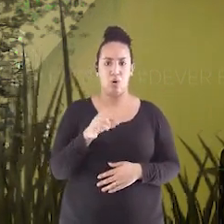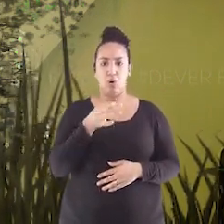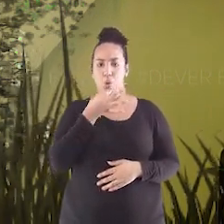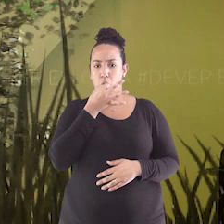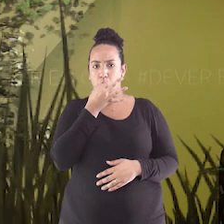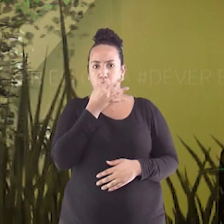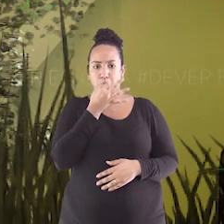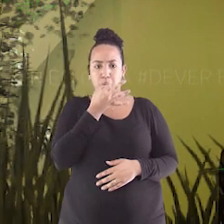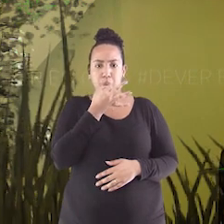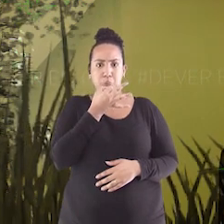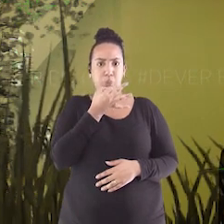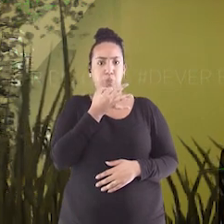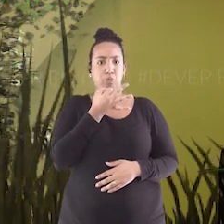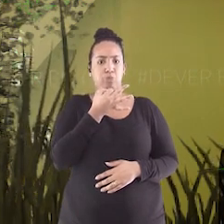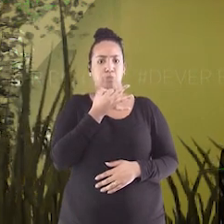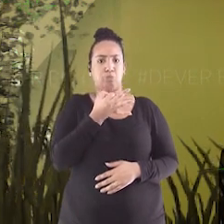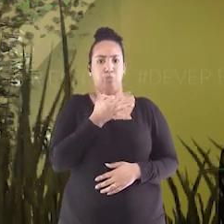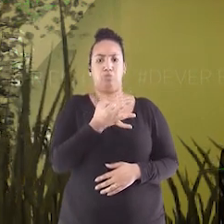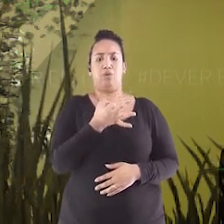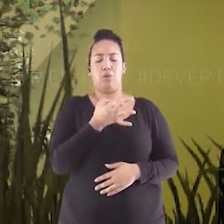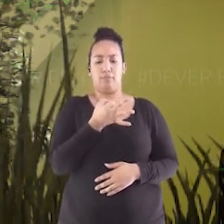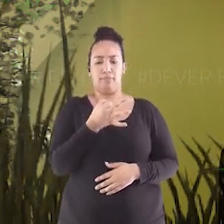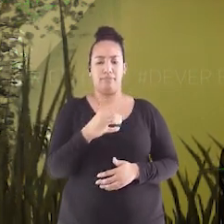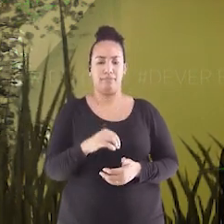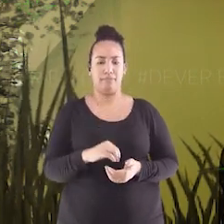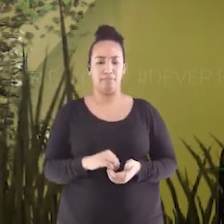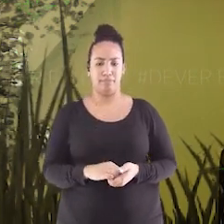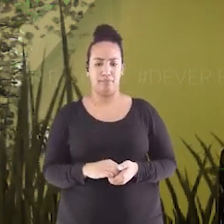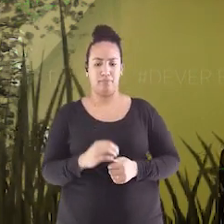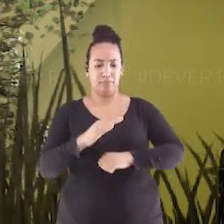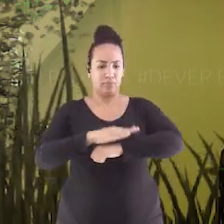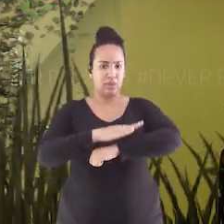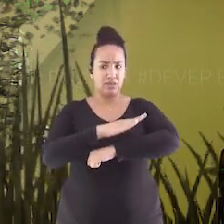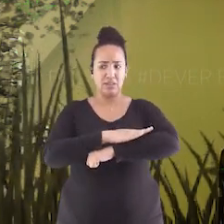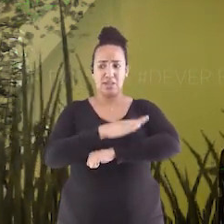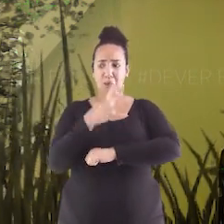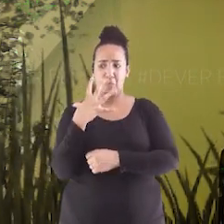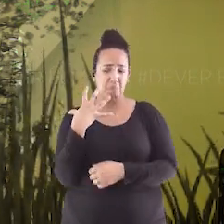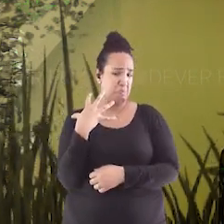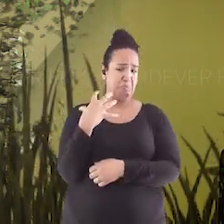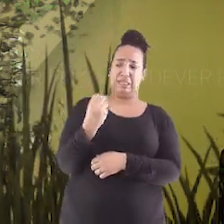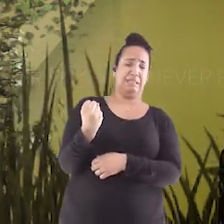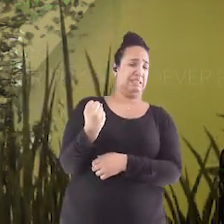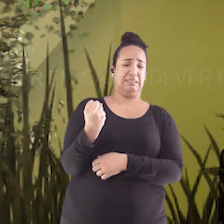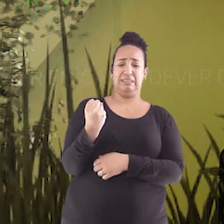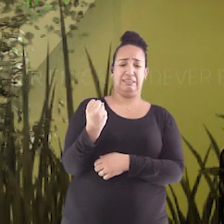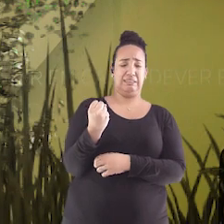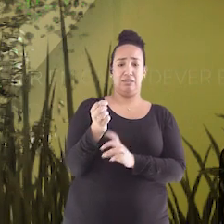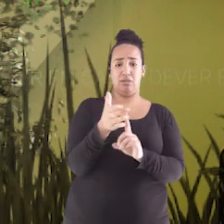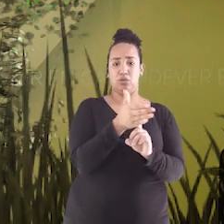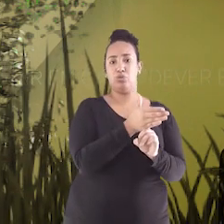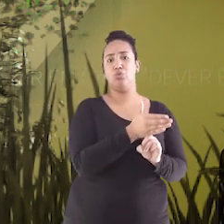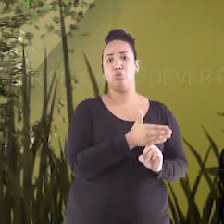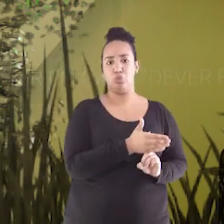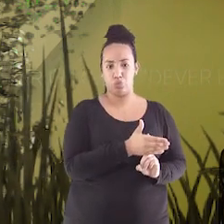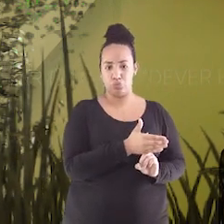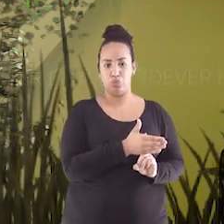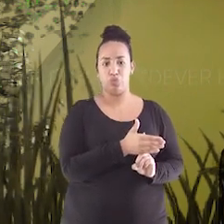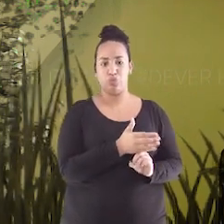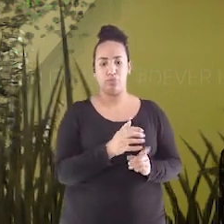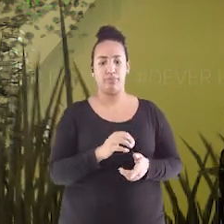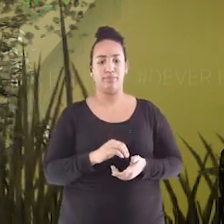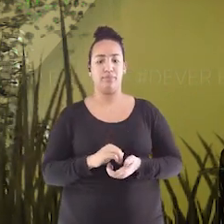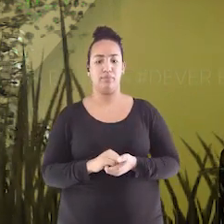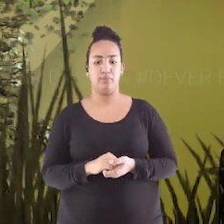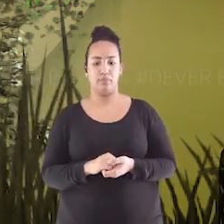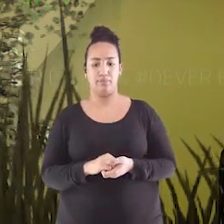terrível bocejo. Não me coma, gritou o sapo Jove, enquanto se escondia.